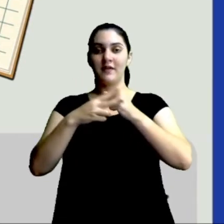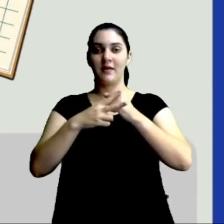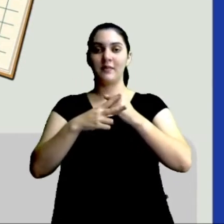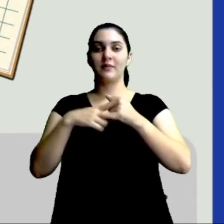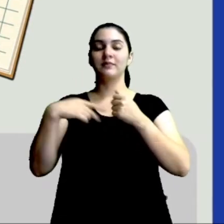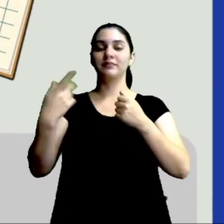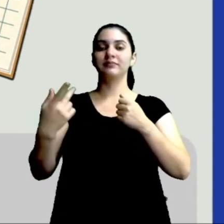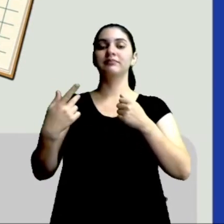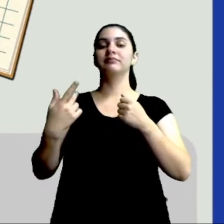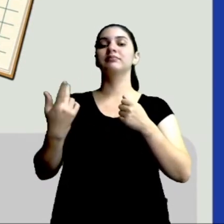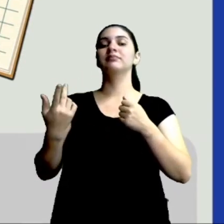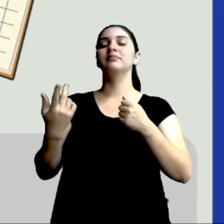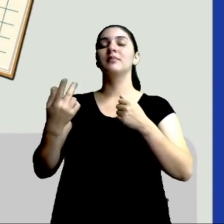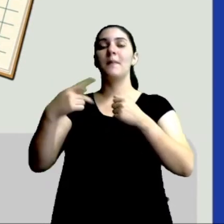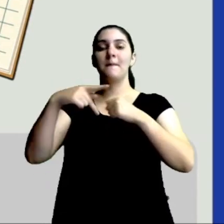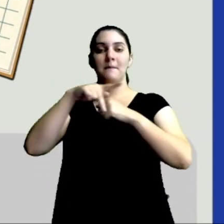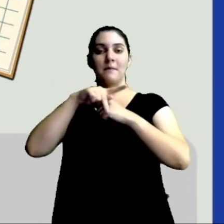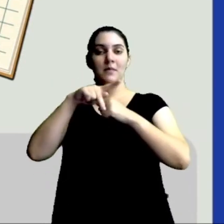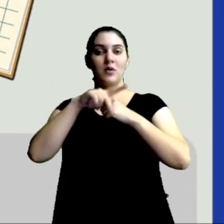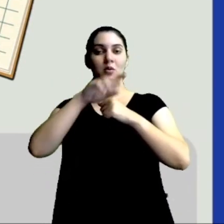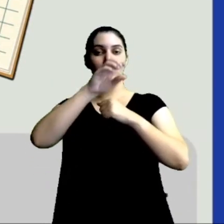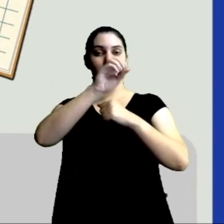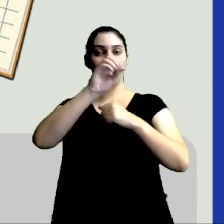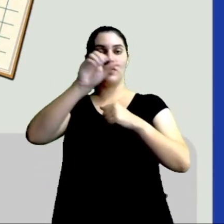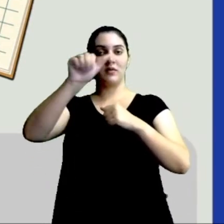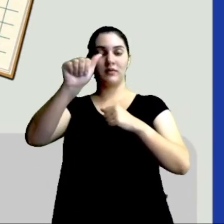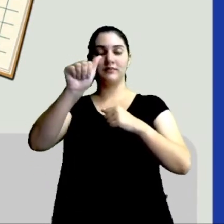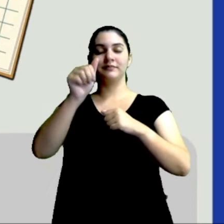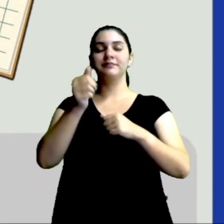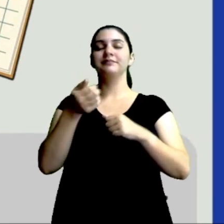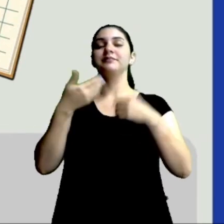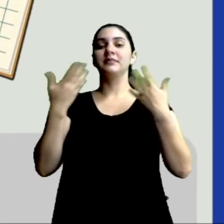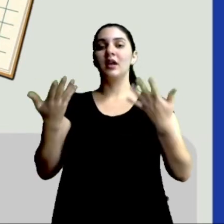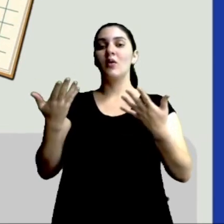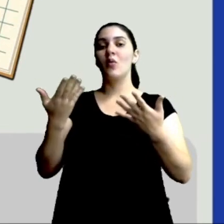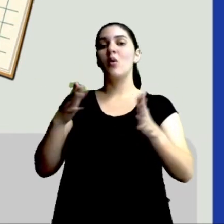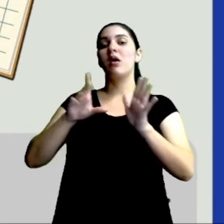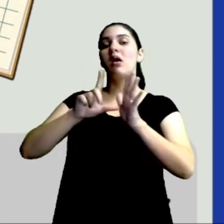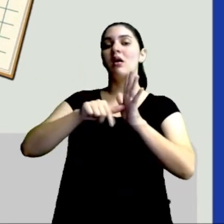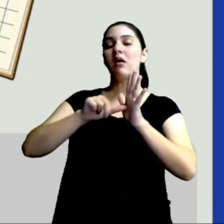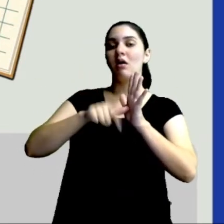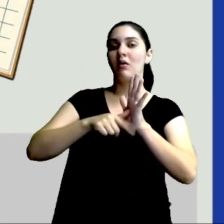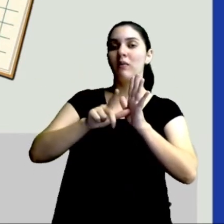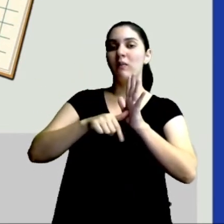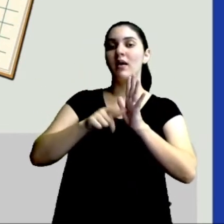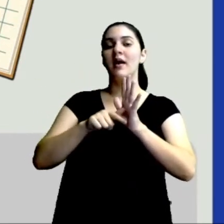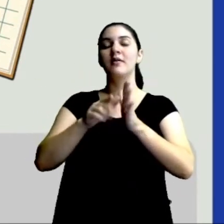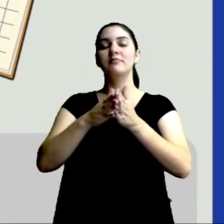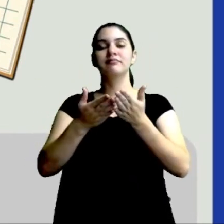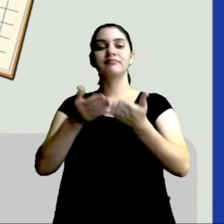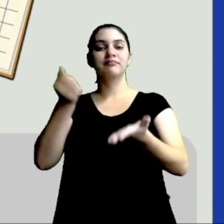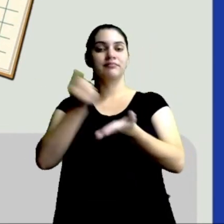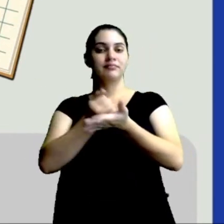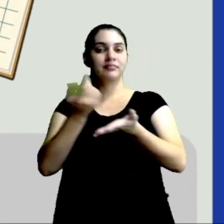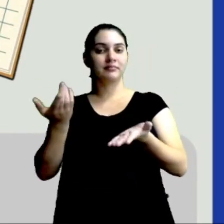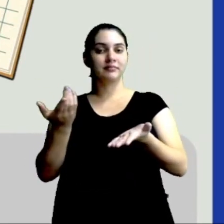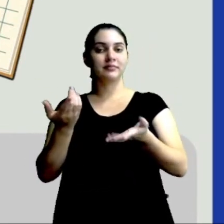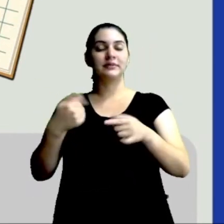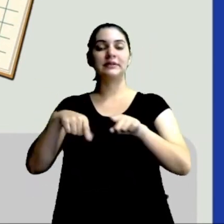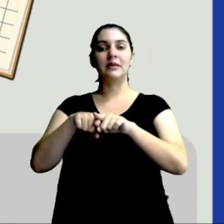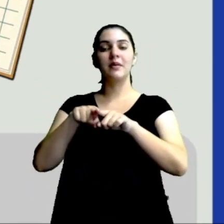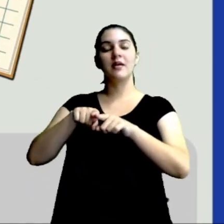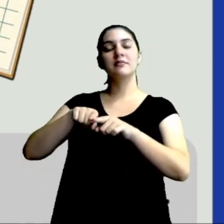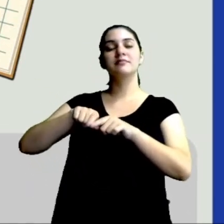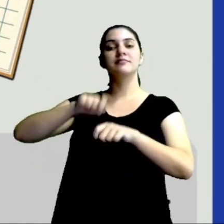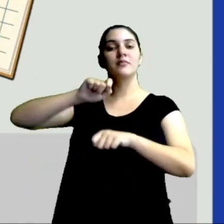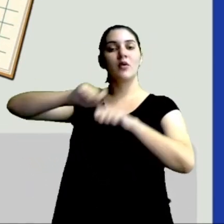oblíquo átono e substantivo. Então, ó, roubaram-lhes os passaportes, cortaram-me